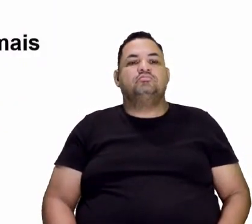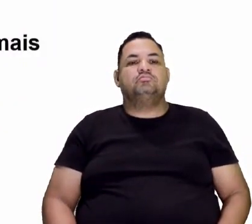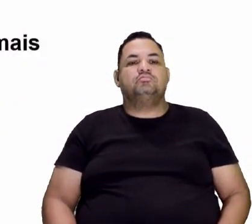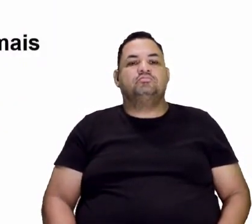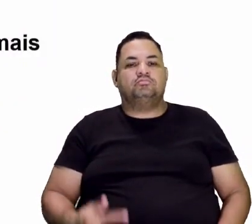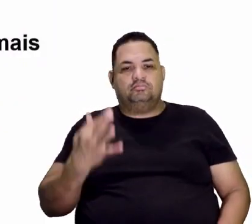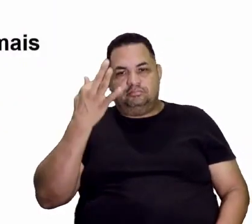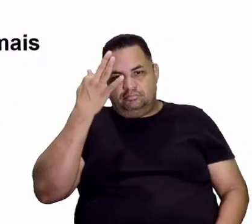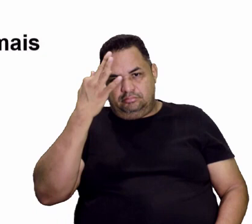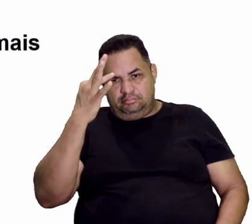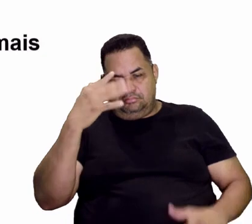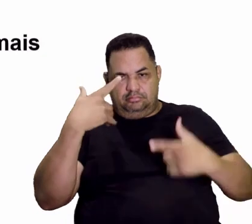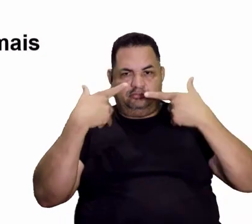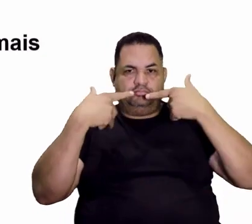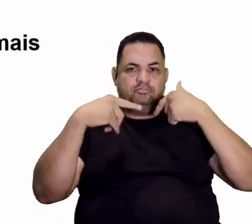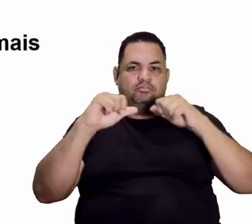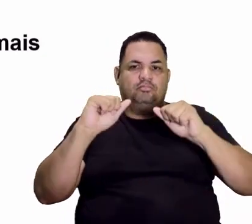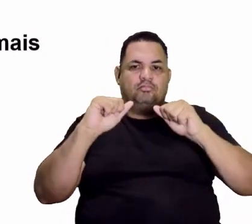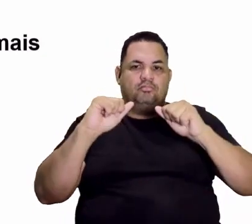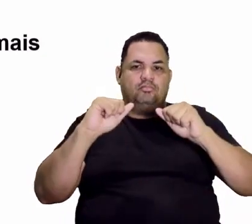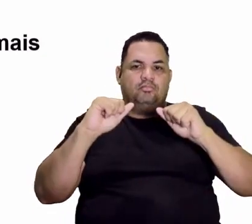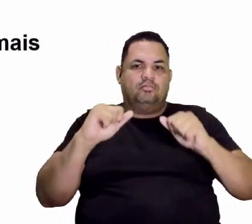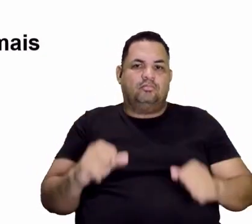Os filósofos e a linguagem.